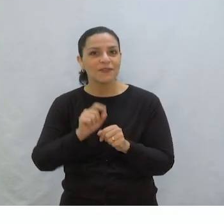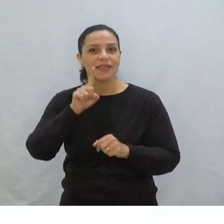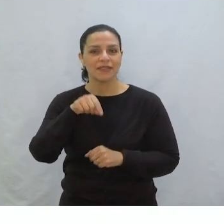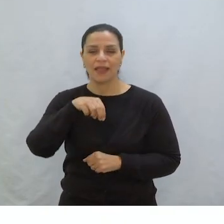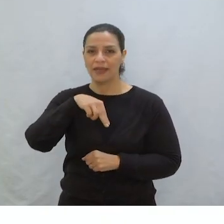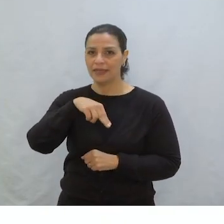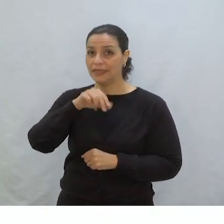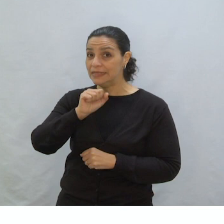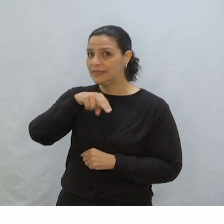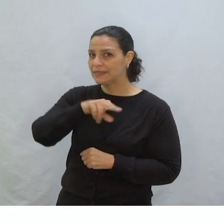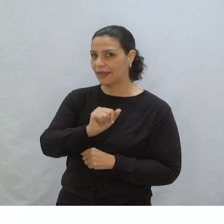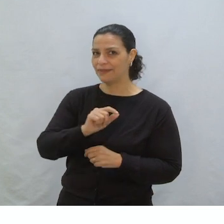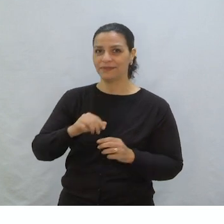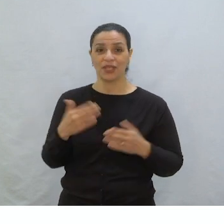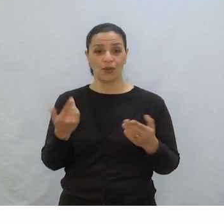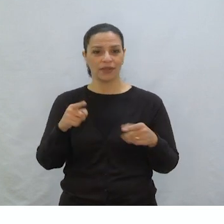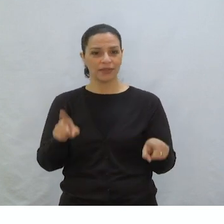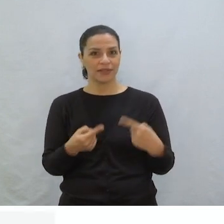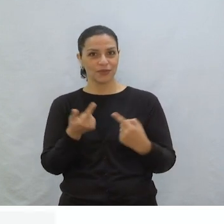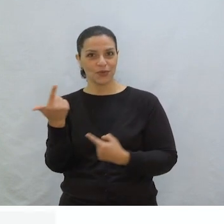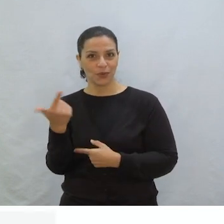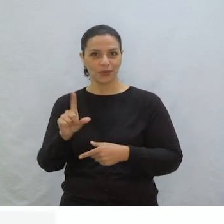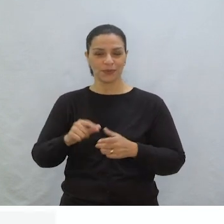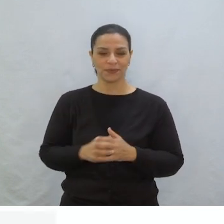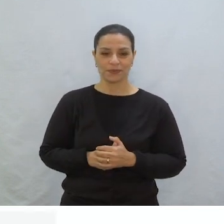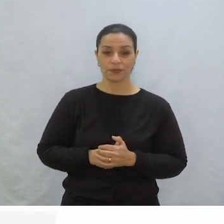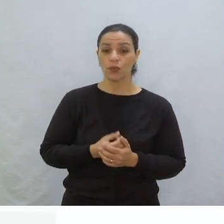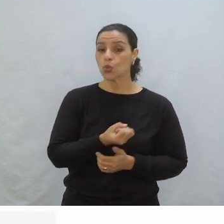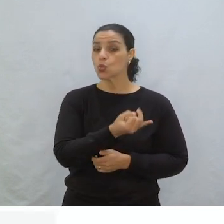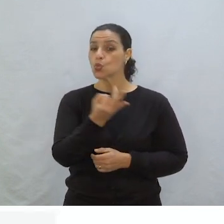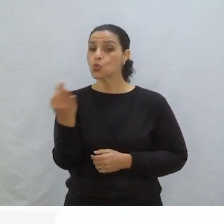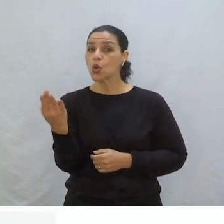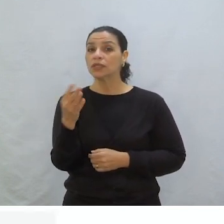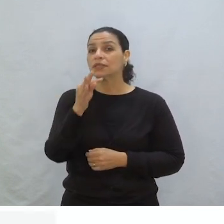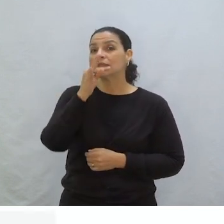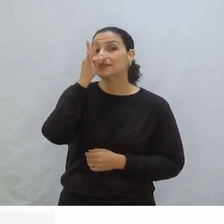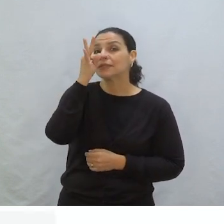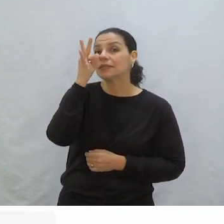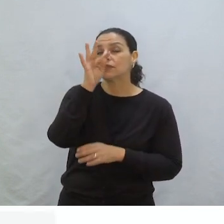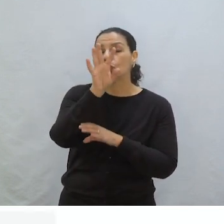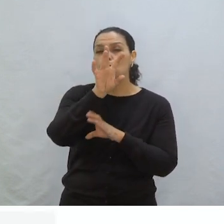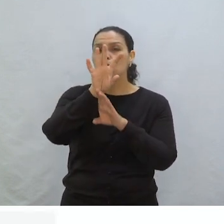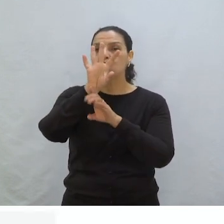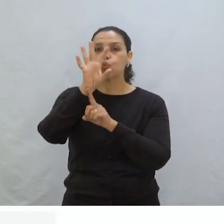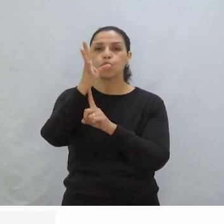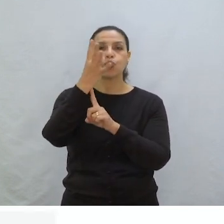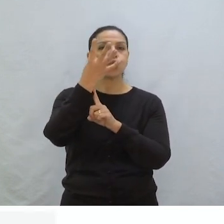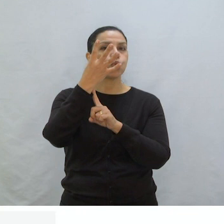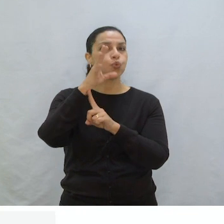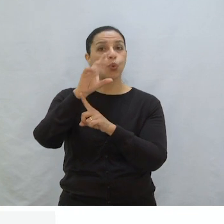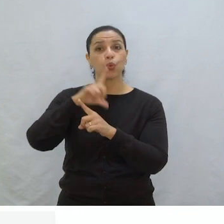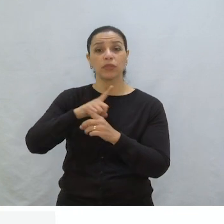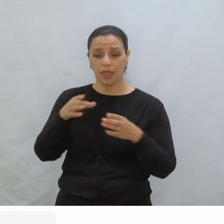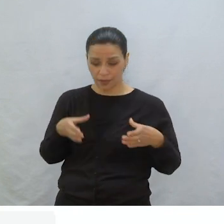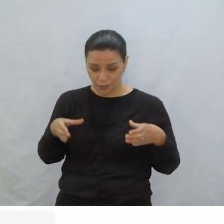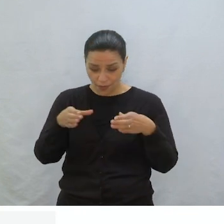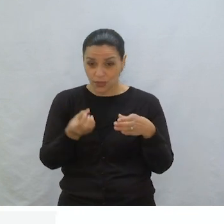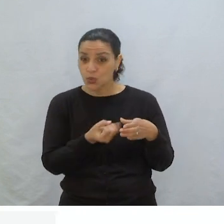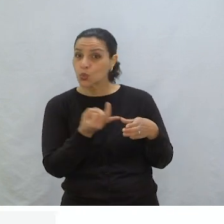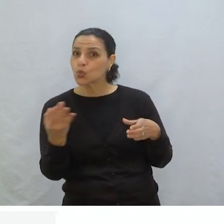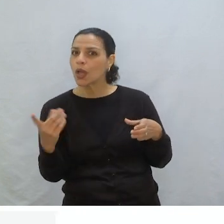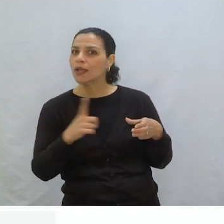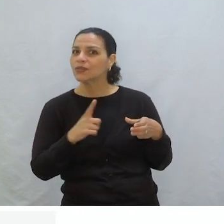a Ana. E agora, então, próximo desafio. Quantos girassóis há no